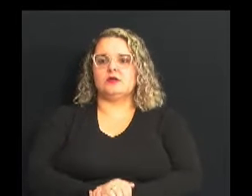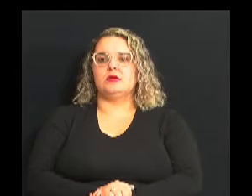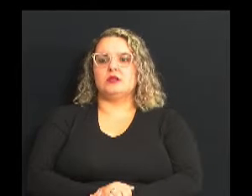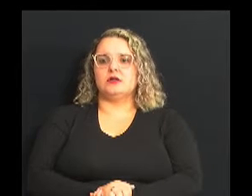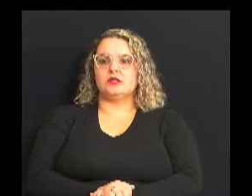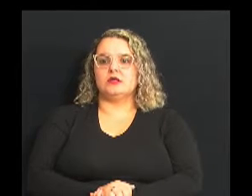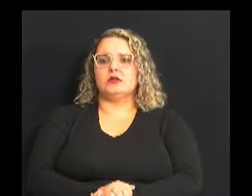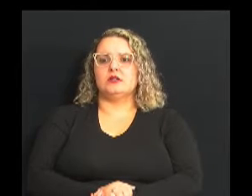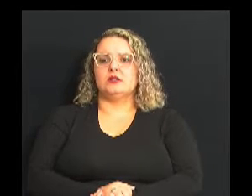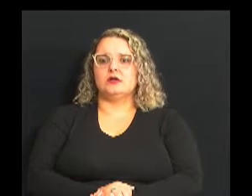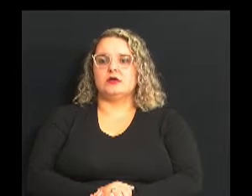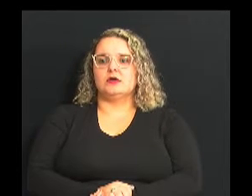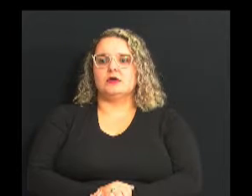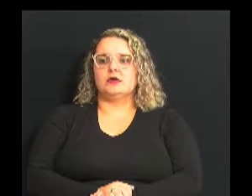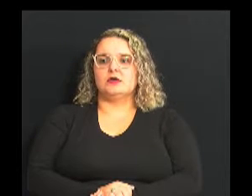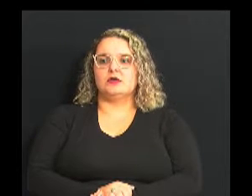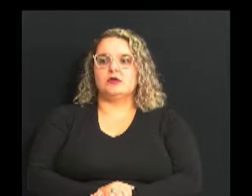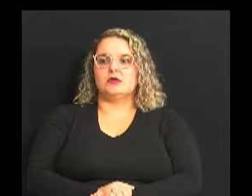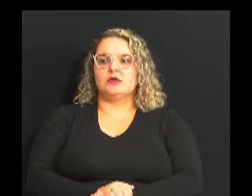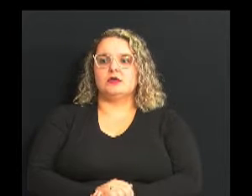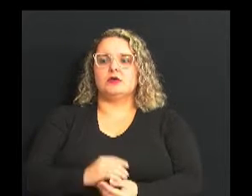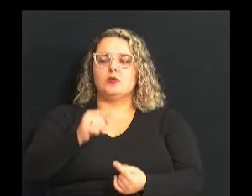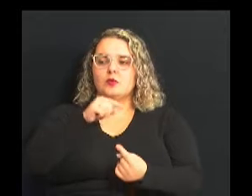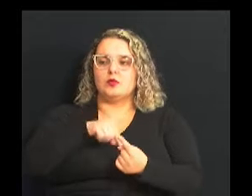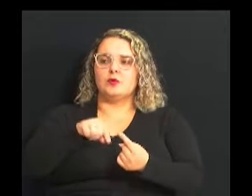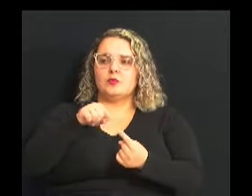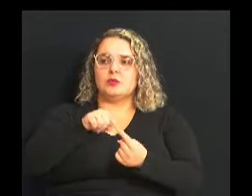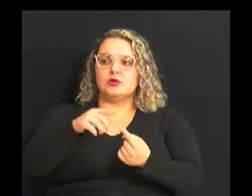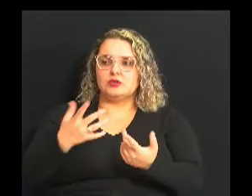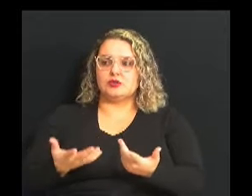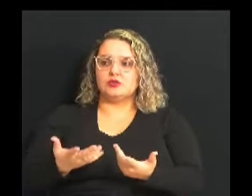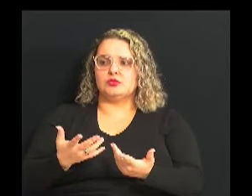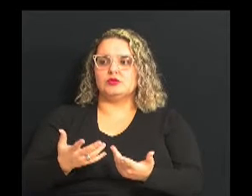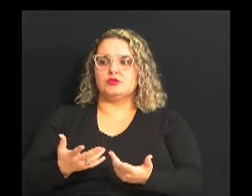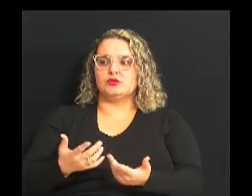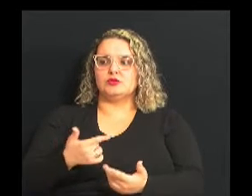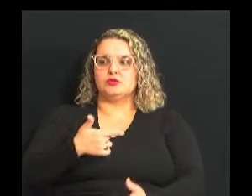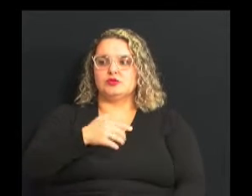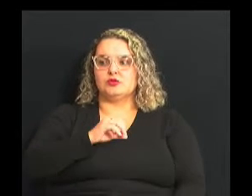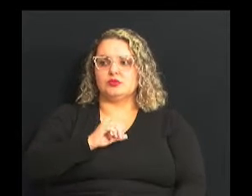ela tem um escopo de 5 anos, né, de 2022